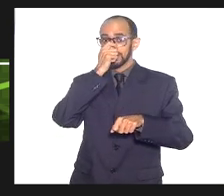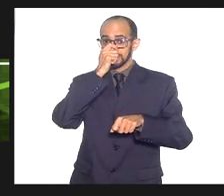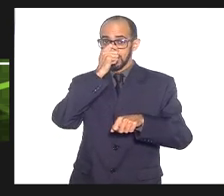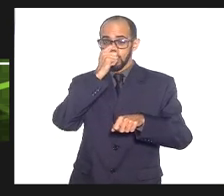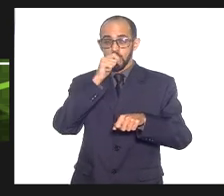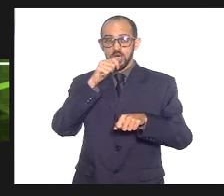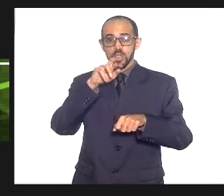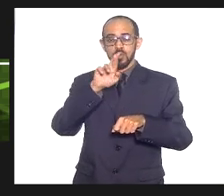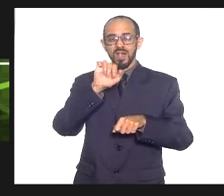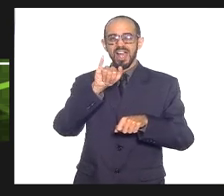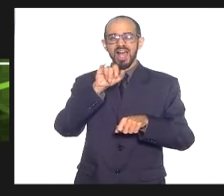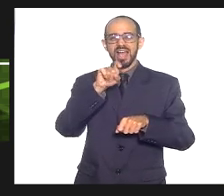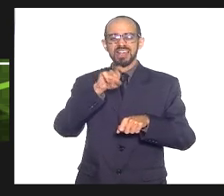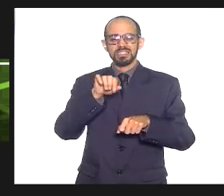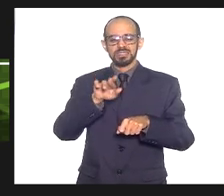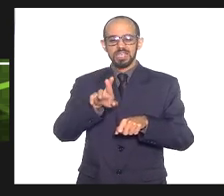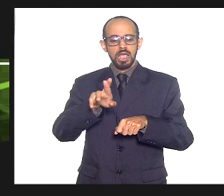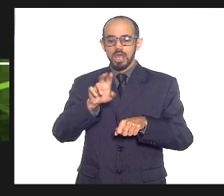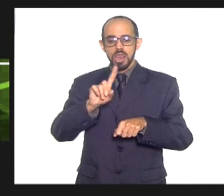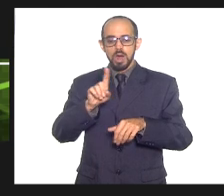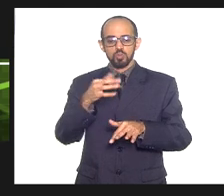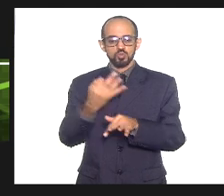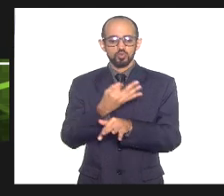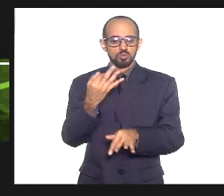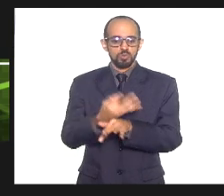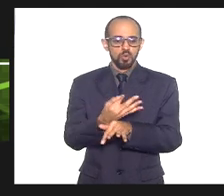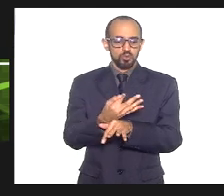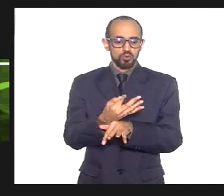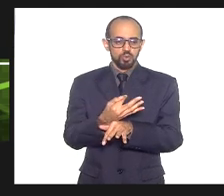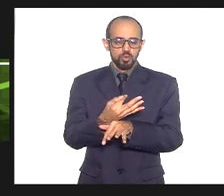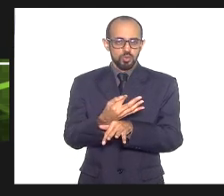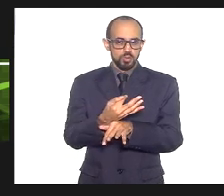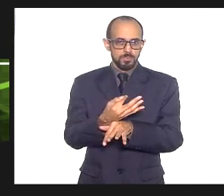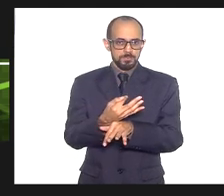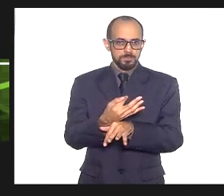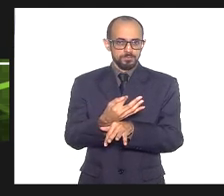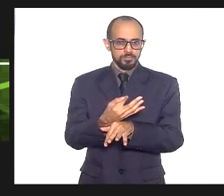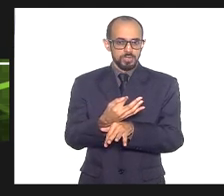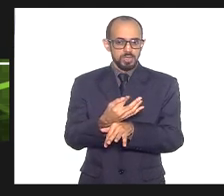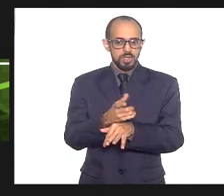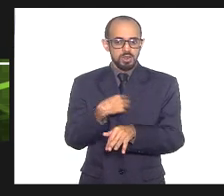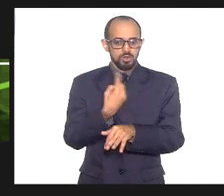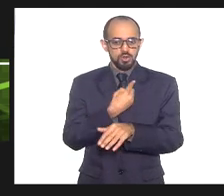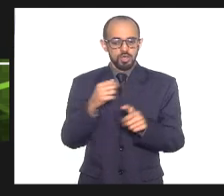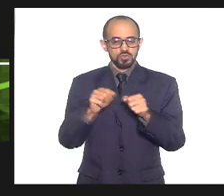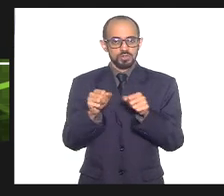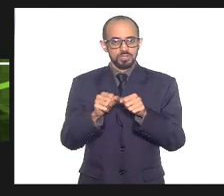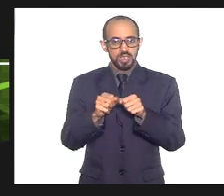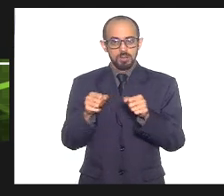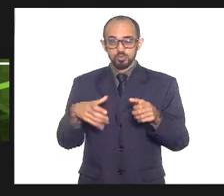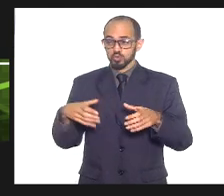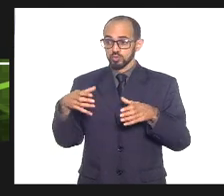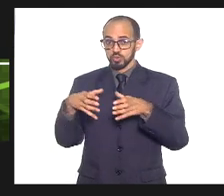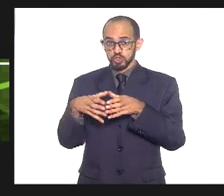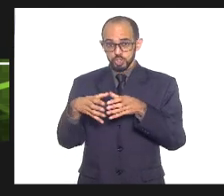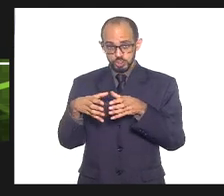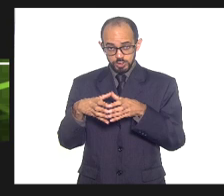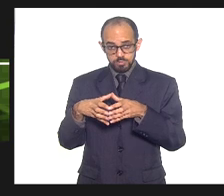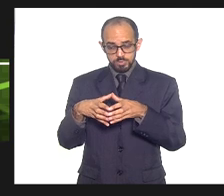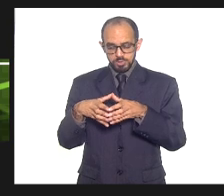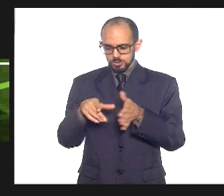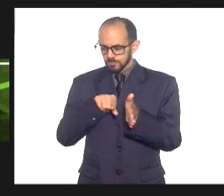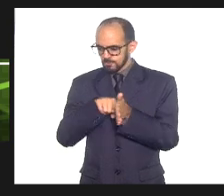não suportou a pressão do teste. Estabelecemos imediatamente um time multidisciplinar de investigação para